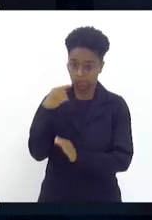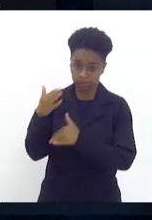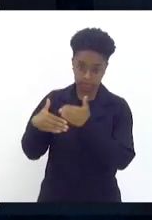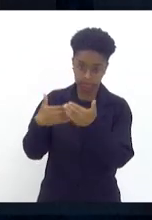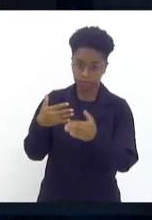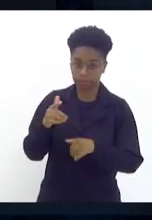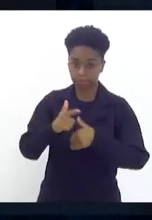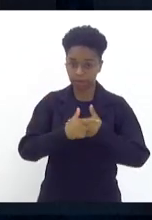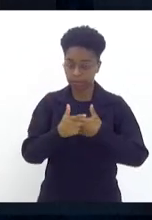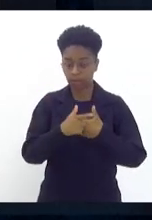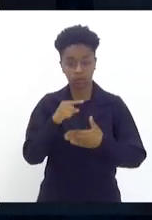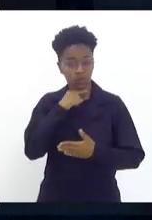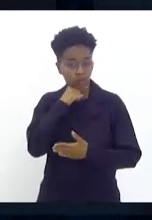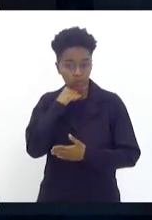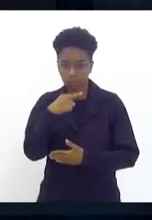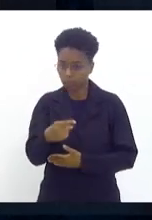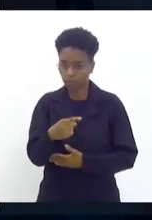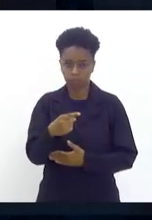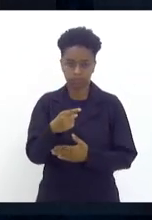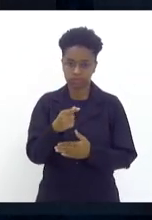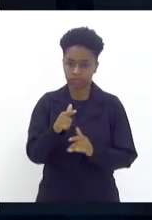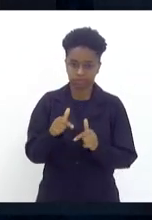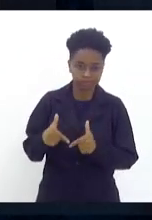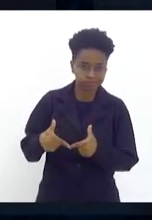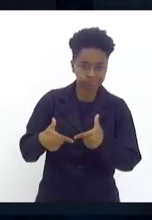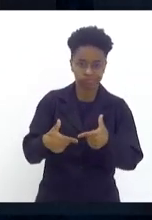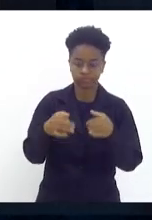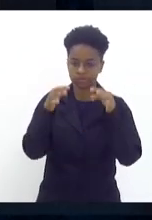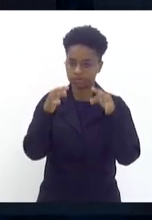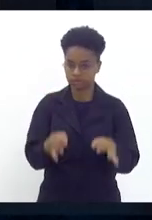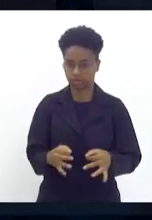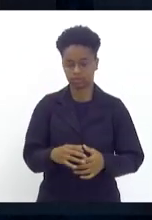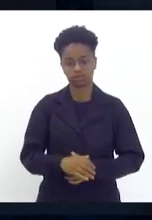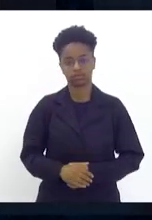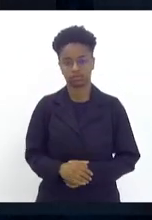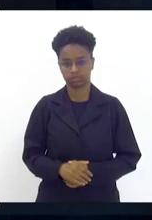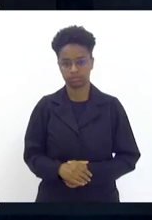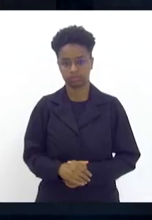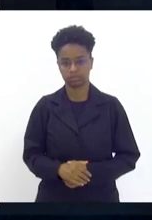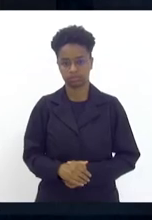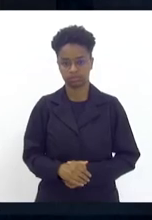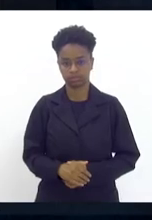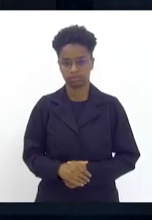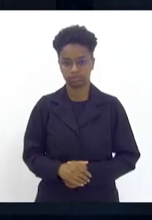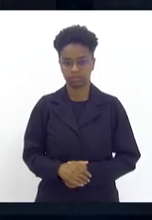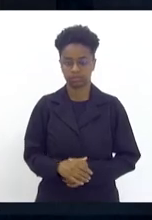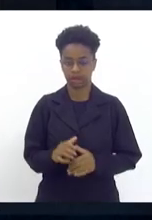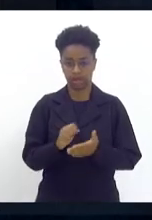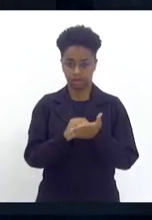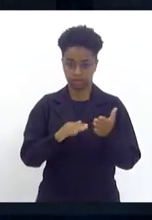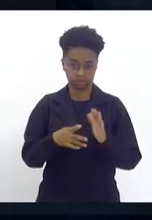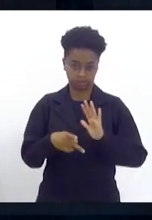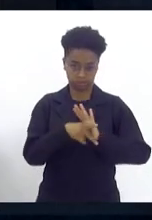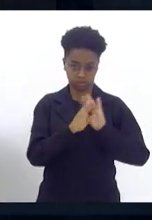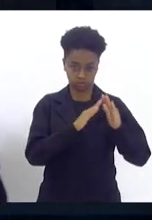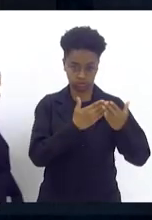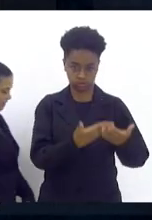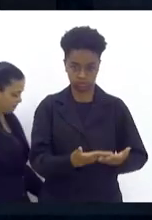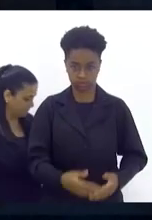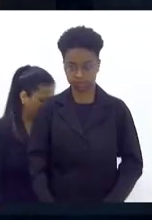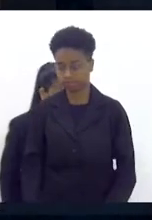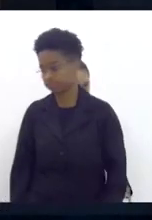né, ela não vai conseguir executar corretamente, né, a sua tarefa. Próximo, por